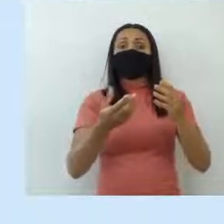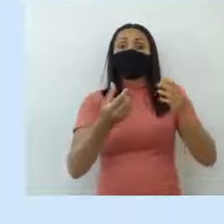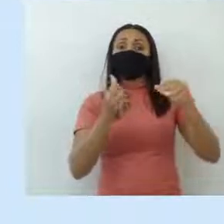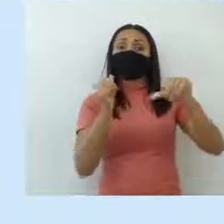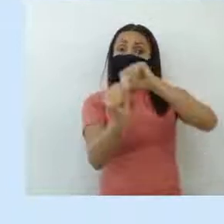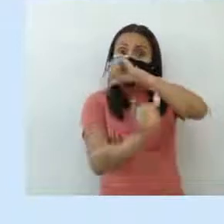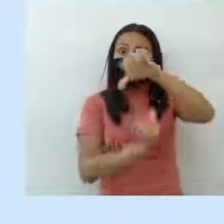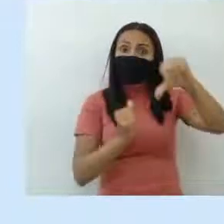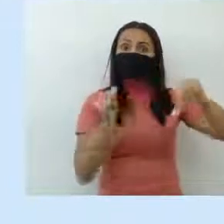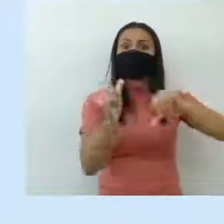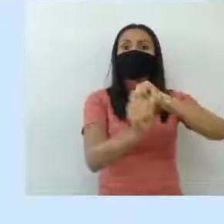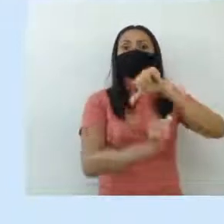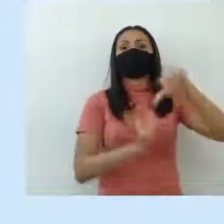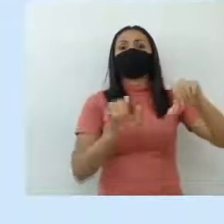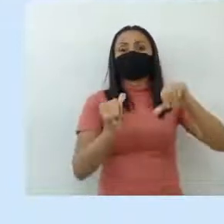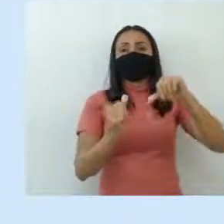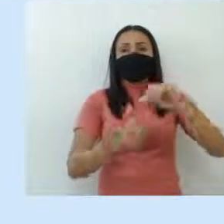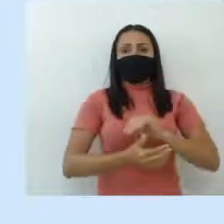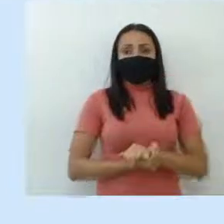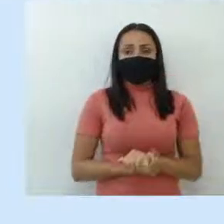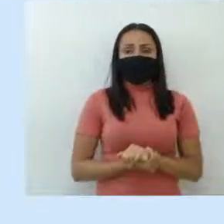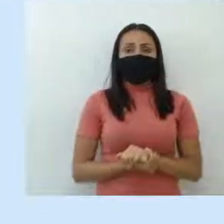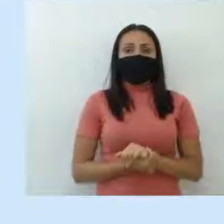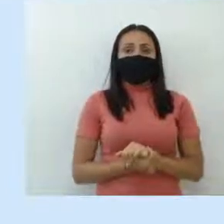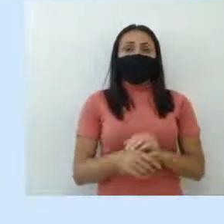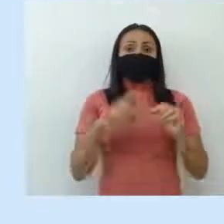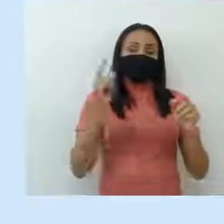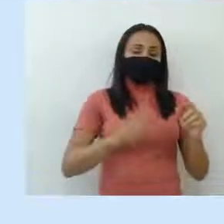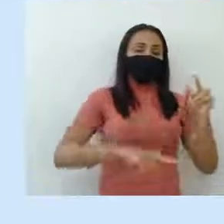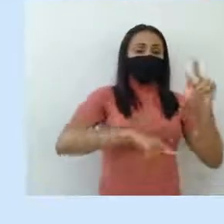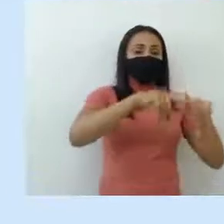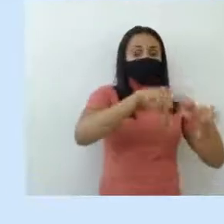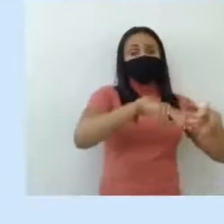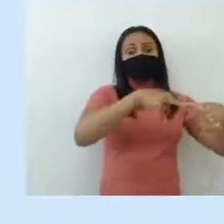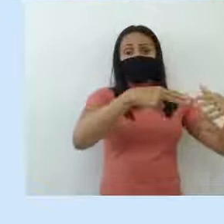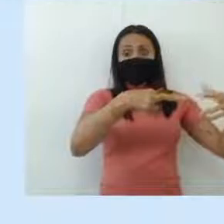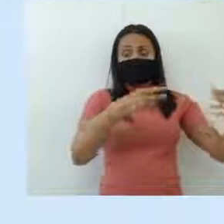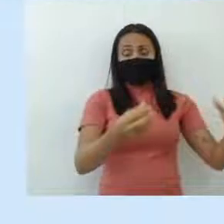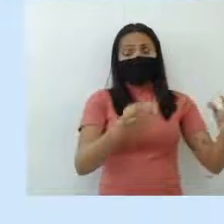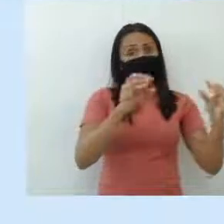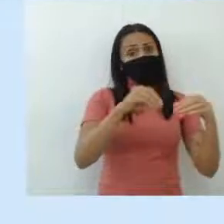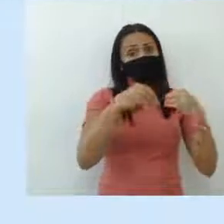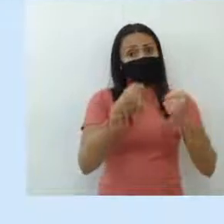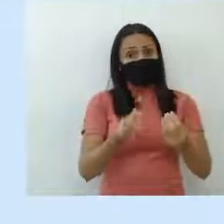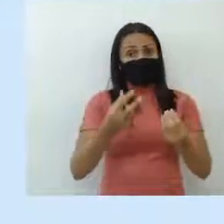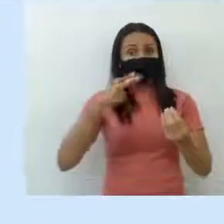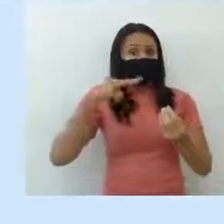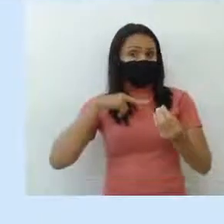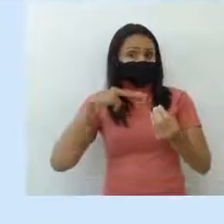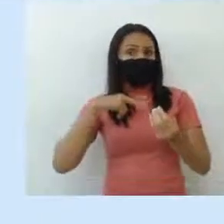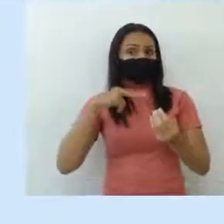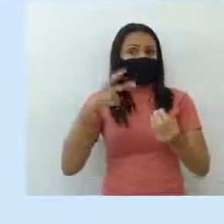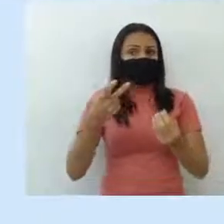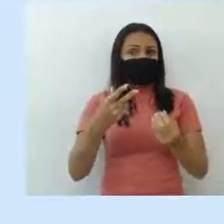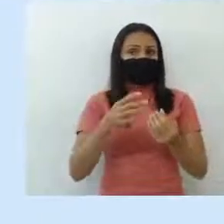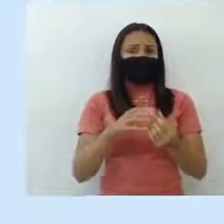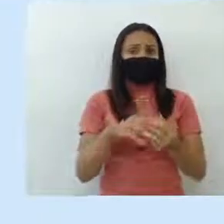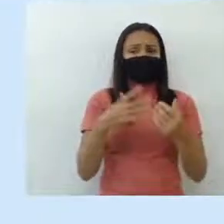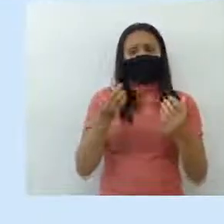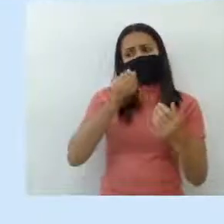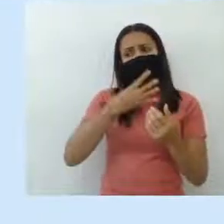prezado, minha prezada, troca. Então, os produtos oferecidos pelos portugueses interessavam os